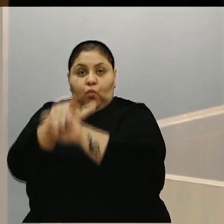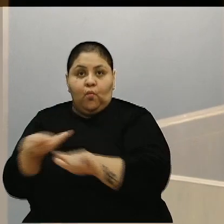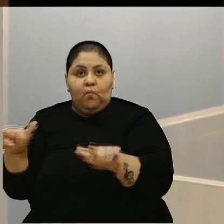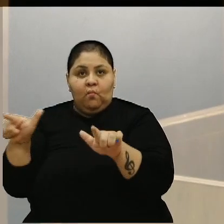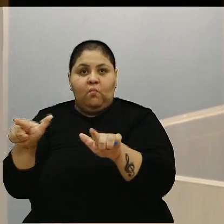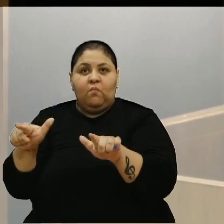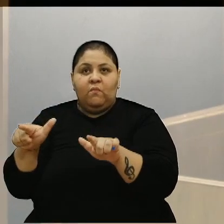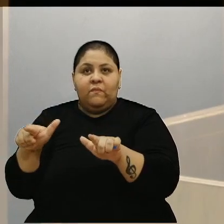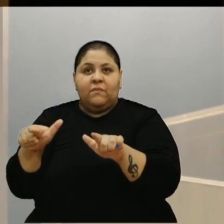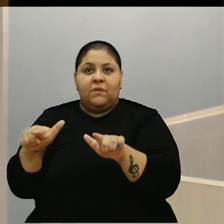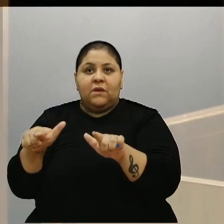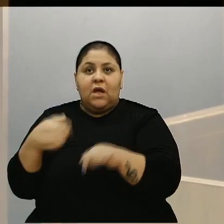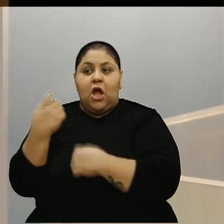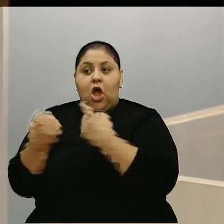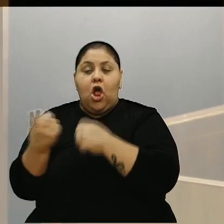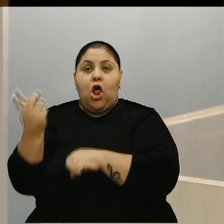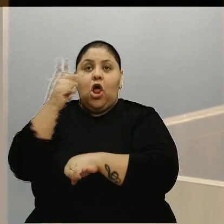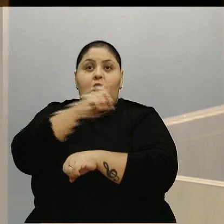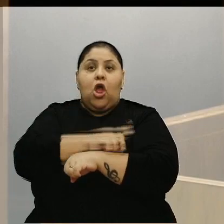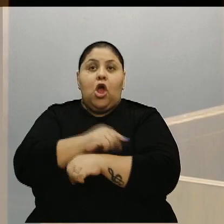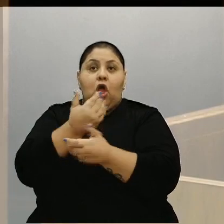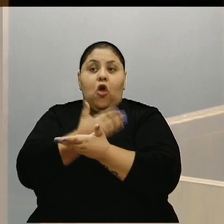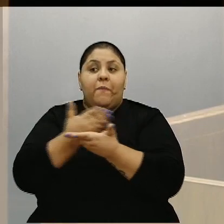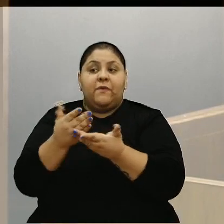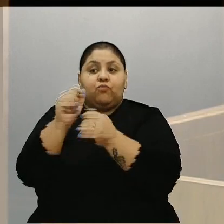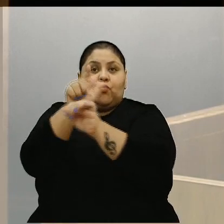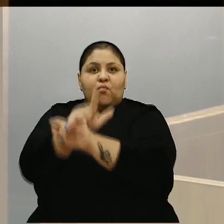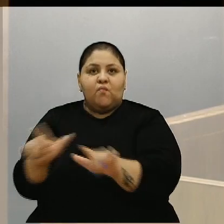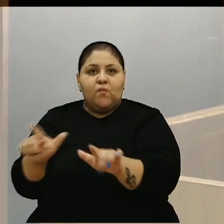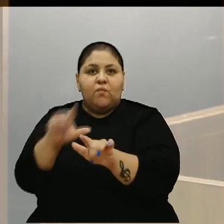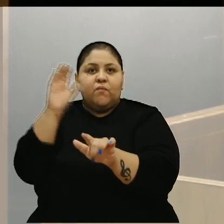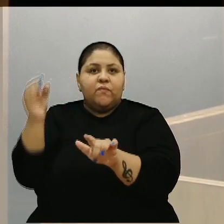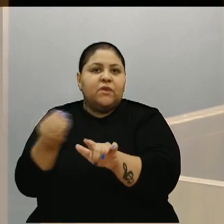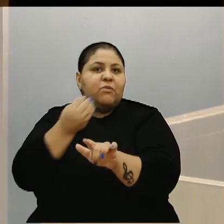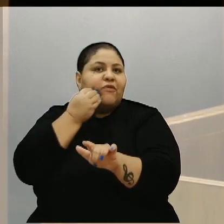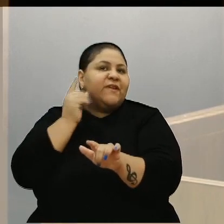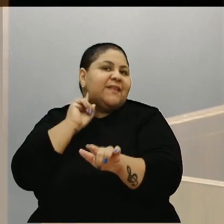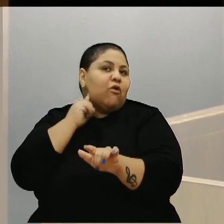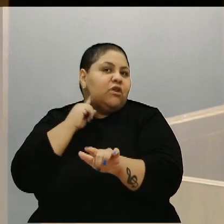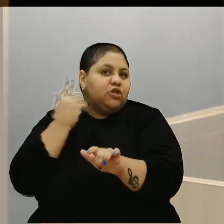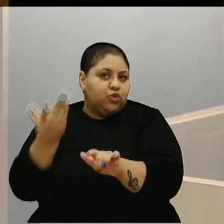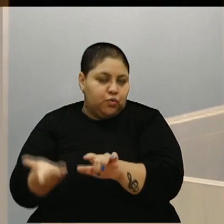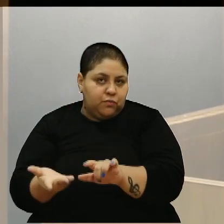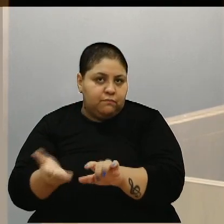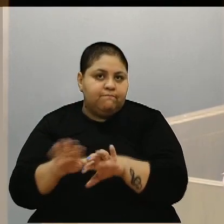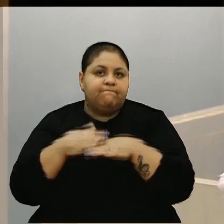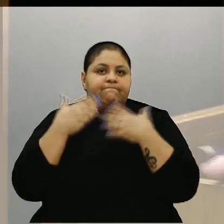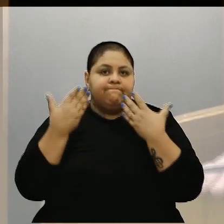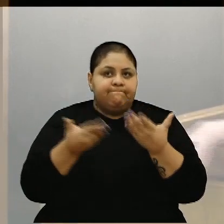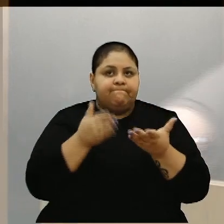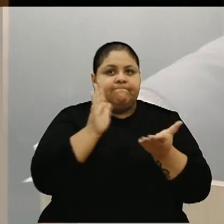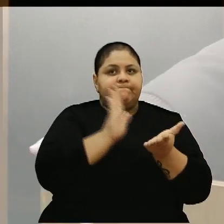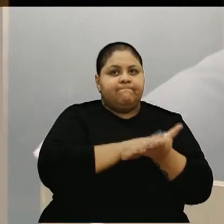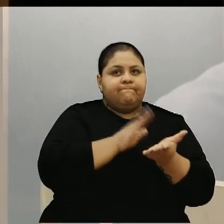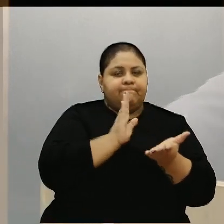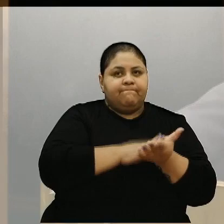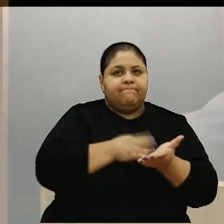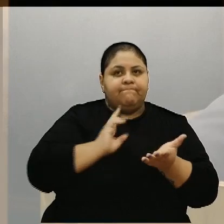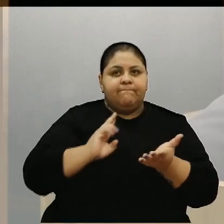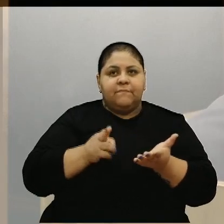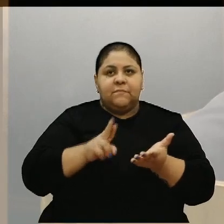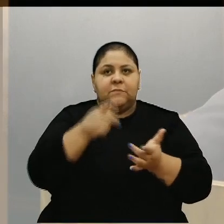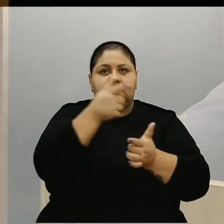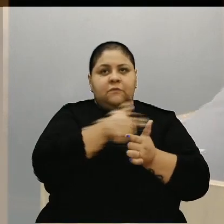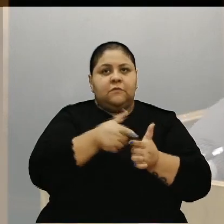Dentro de alguns dias nós já vamos ter que começar a limpar e aproveitar esses resíduos aí. Então, essa é a minha proposta. Sempre